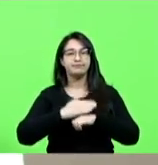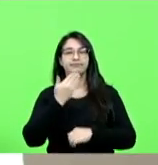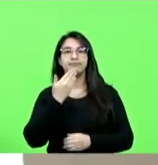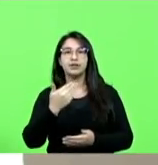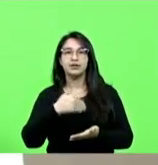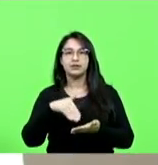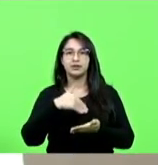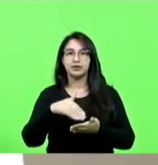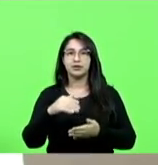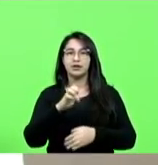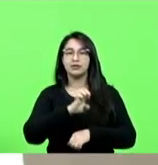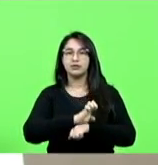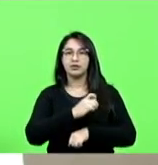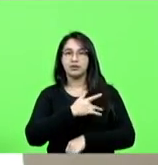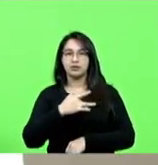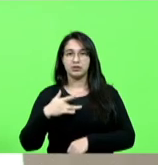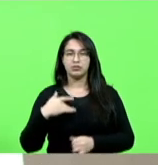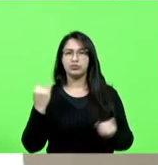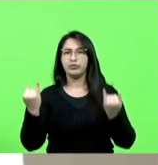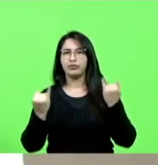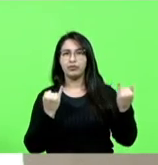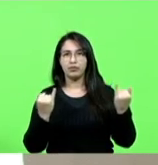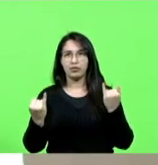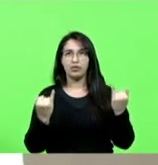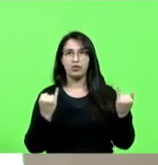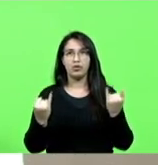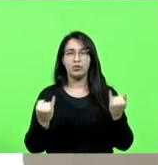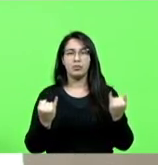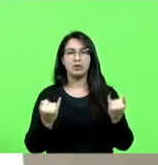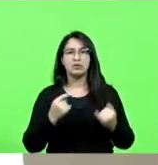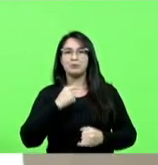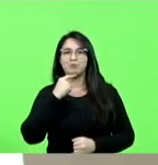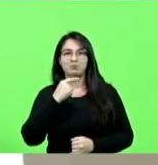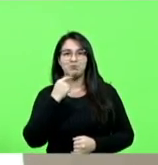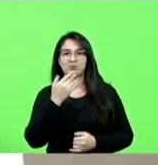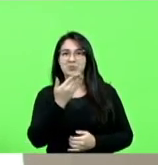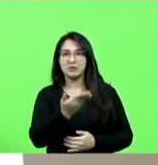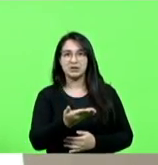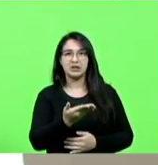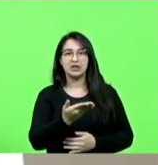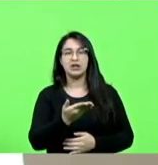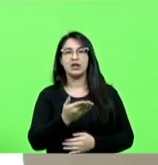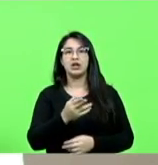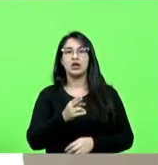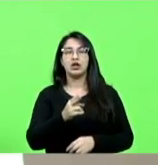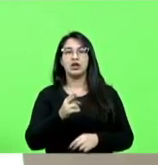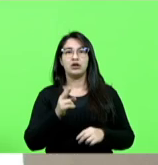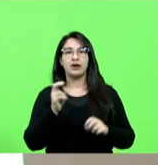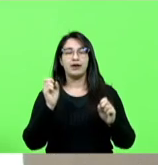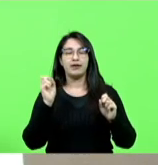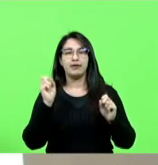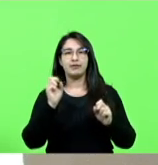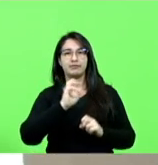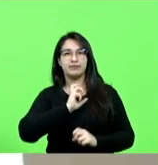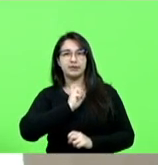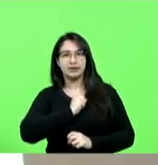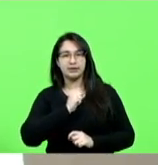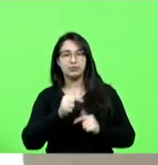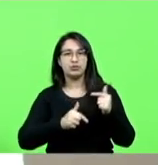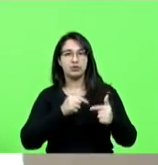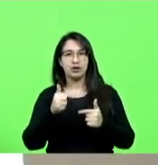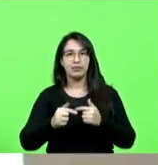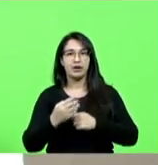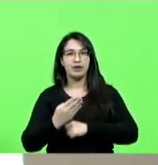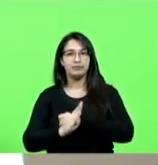Estado da Saúde informações acerca da inoperância de unidade móvel avançada do SAMU na região de Tubarão. Em discussão.